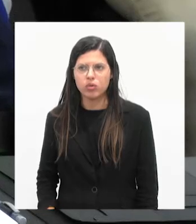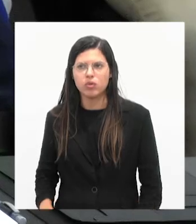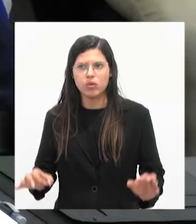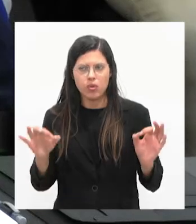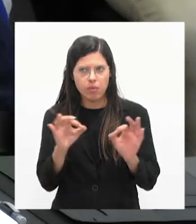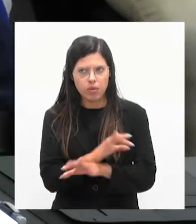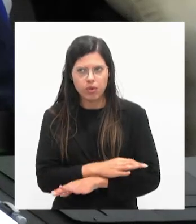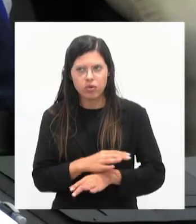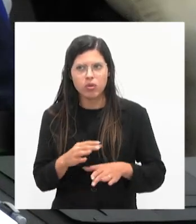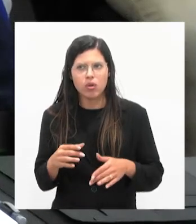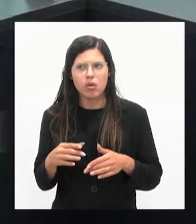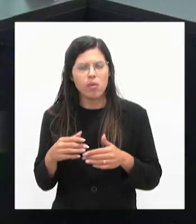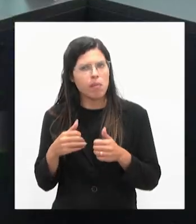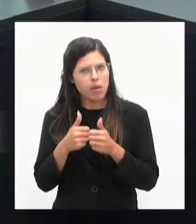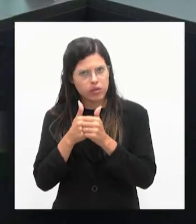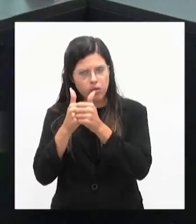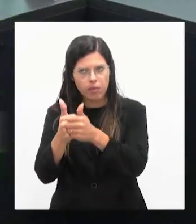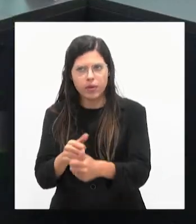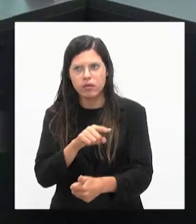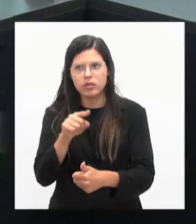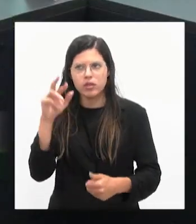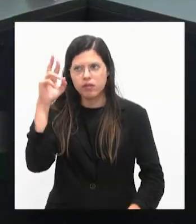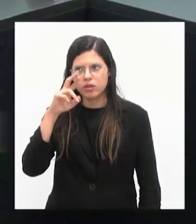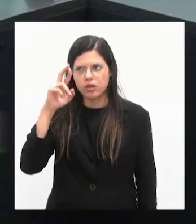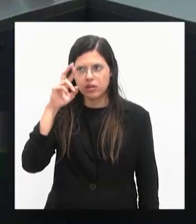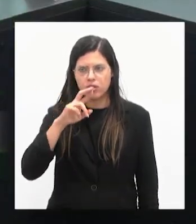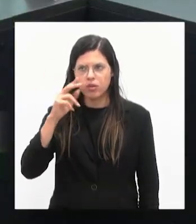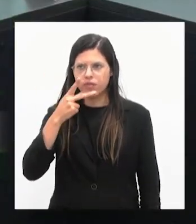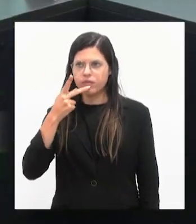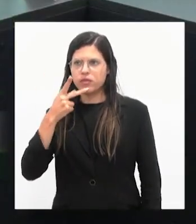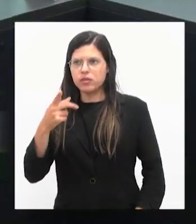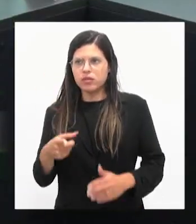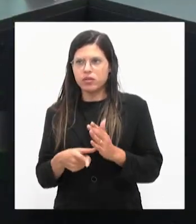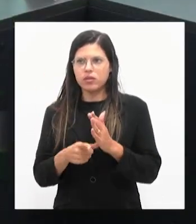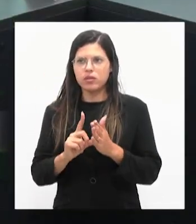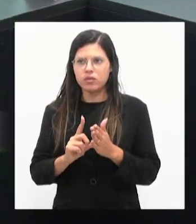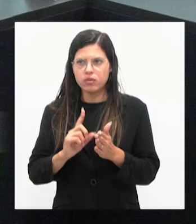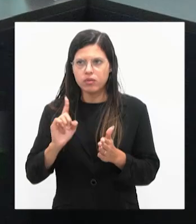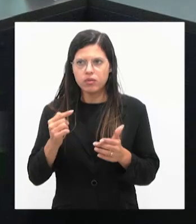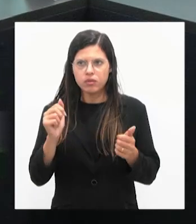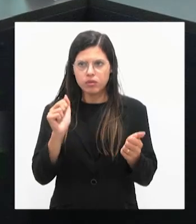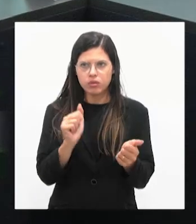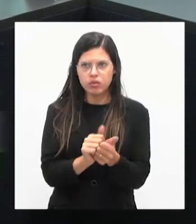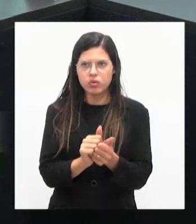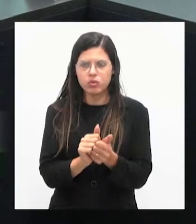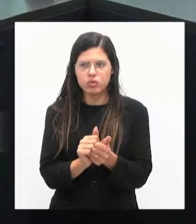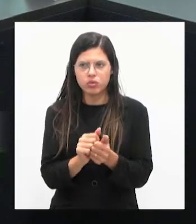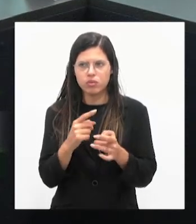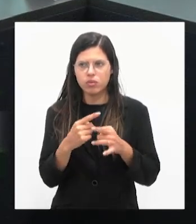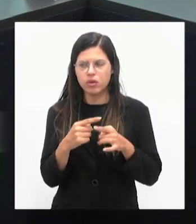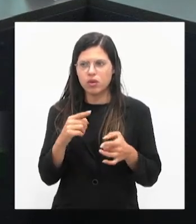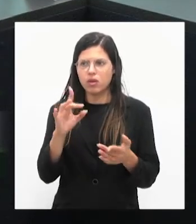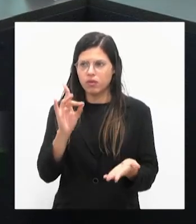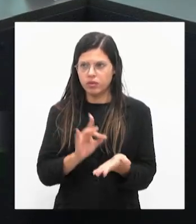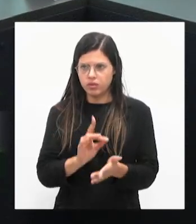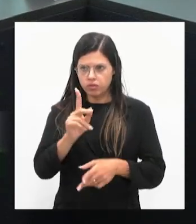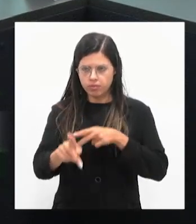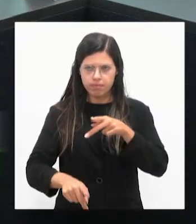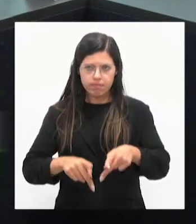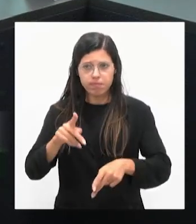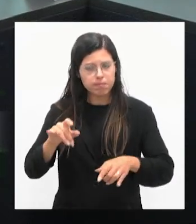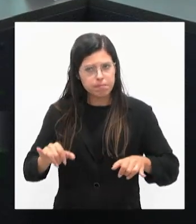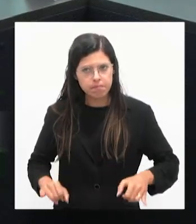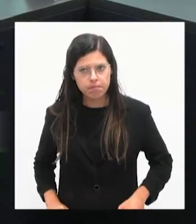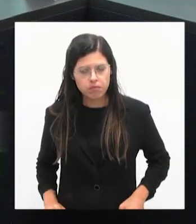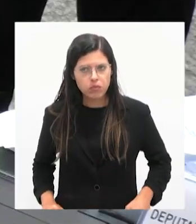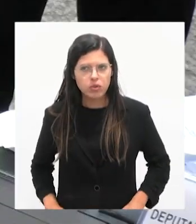Vossas Excelências nas fiscalizações, conforme eu coloquei aqui, dizer que nós estamos juntos, porque na realidade a população é que sofre com isso,